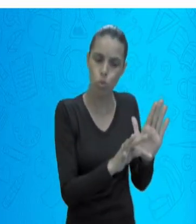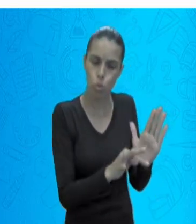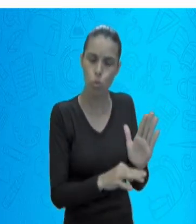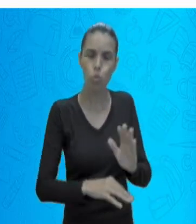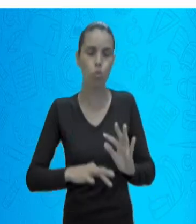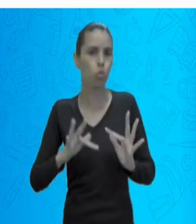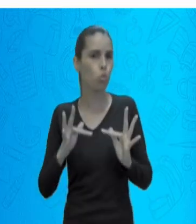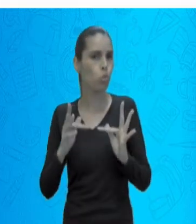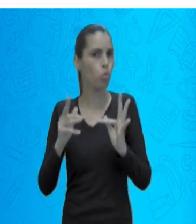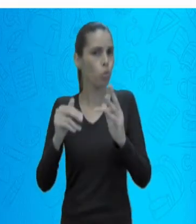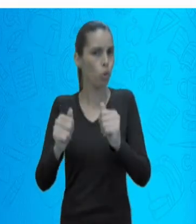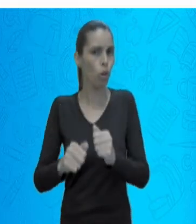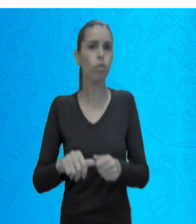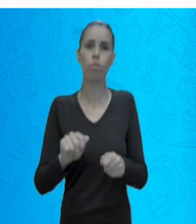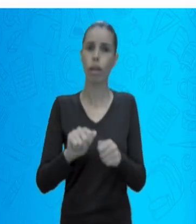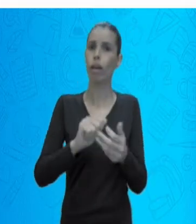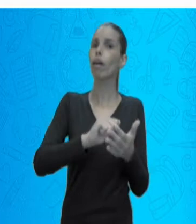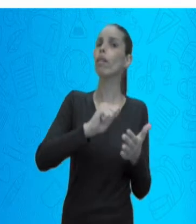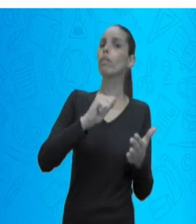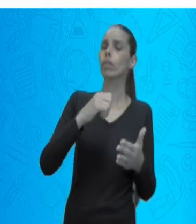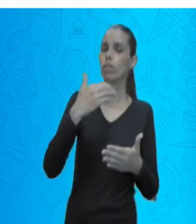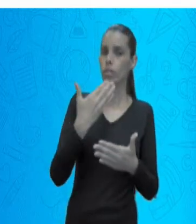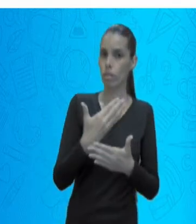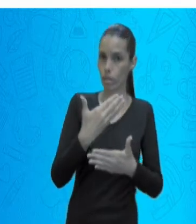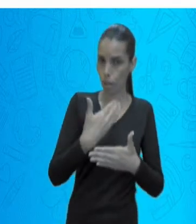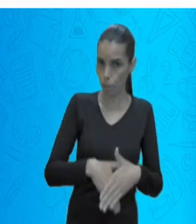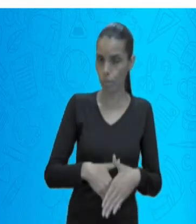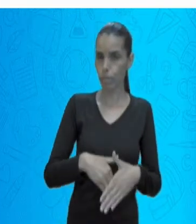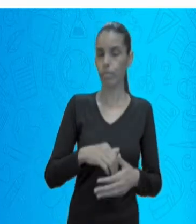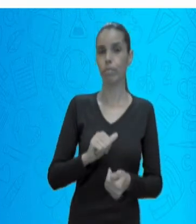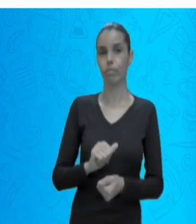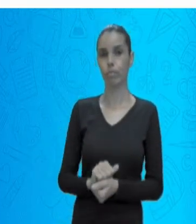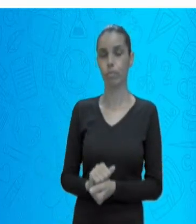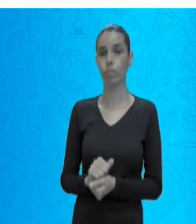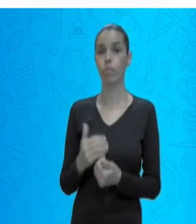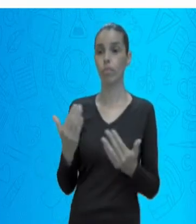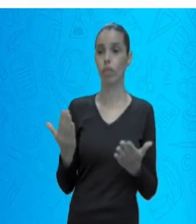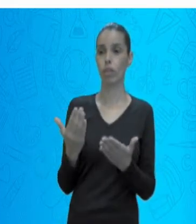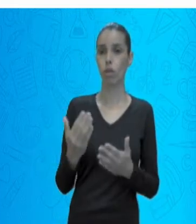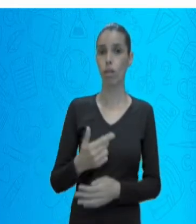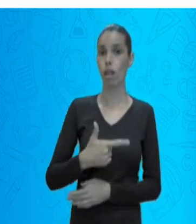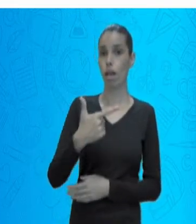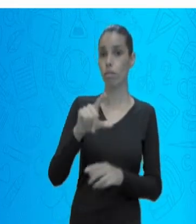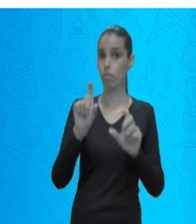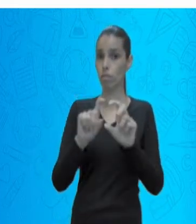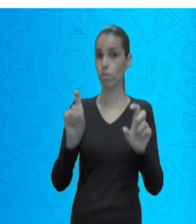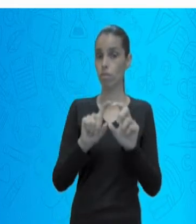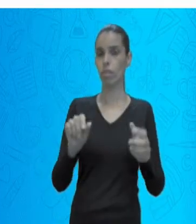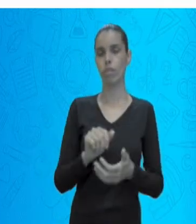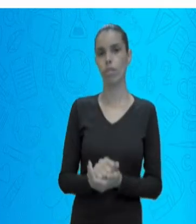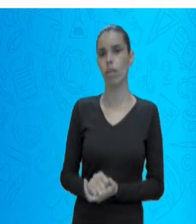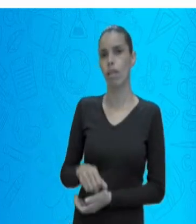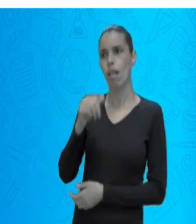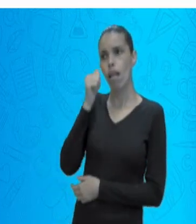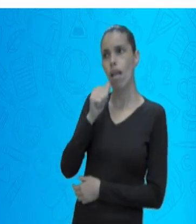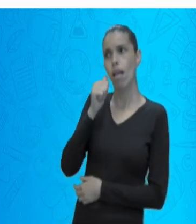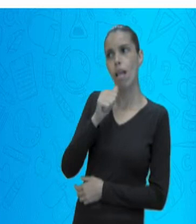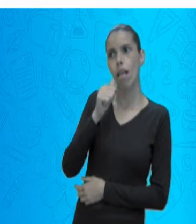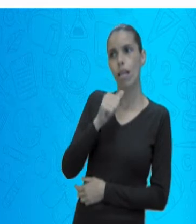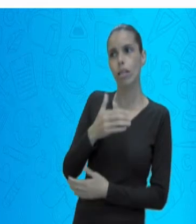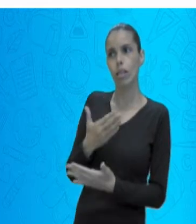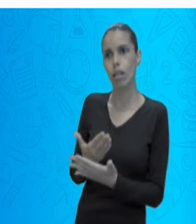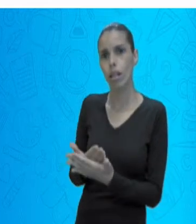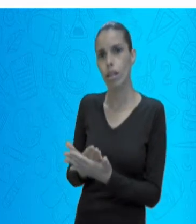capítulos para avaliação. Vamos para a segunda frase, agora com a vírgula. Maria estuda todos